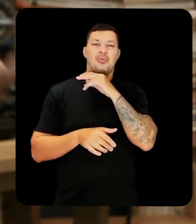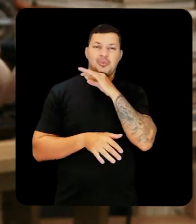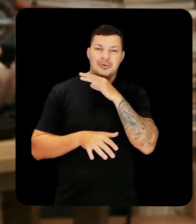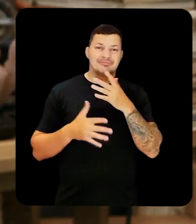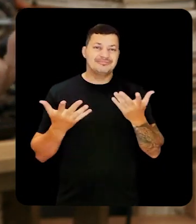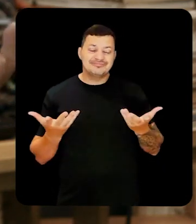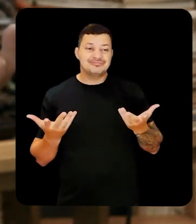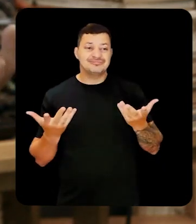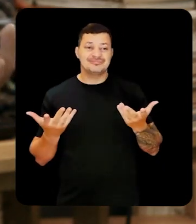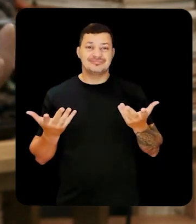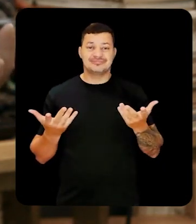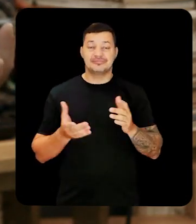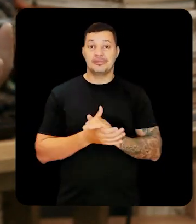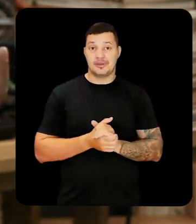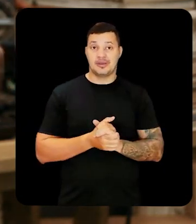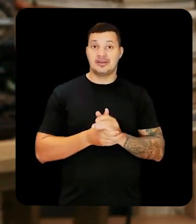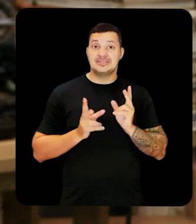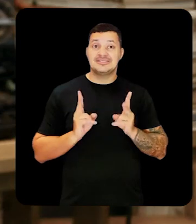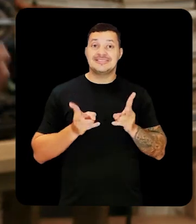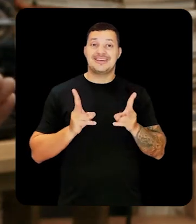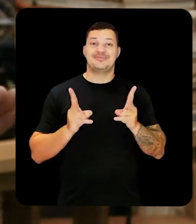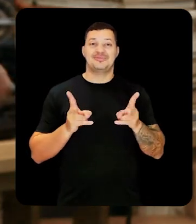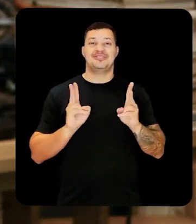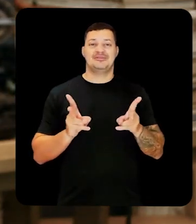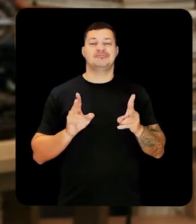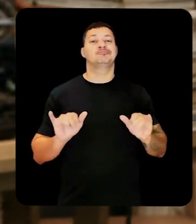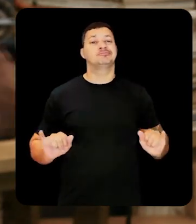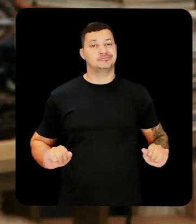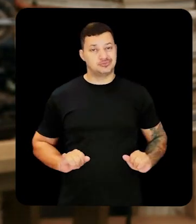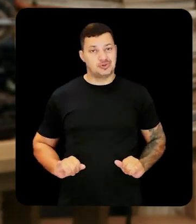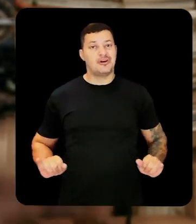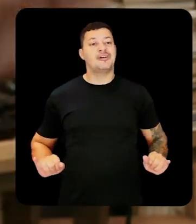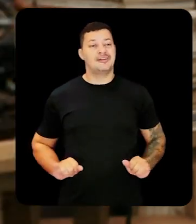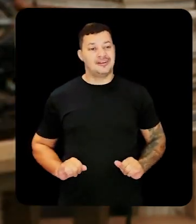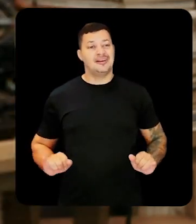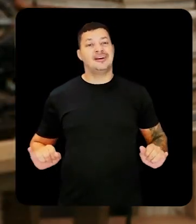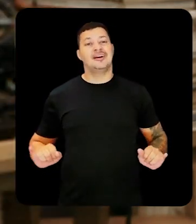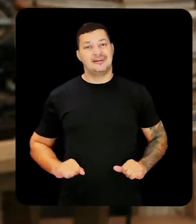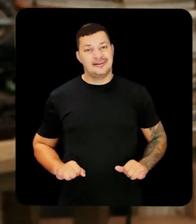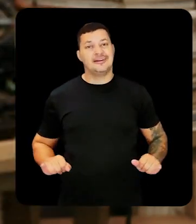extremamente precário, que é o palco do SPEC. E sempre sofrendo